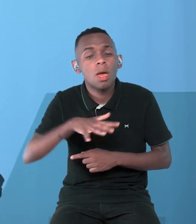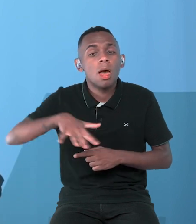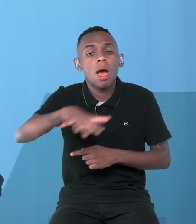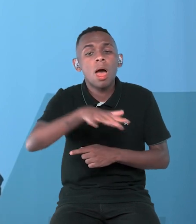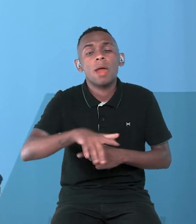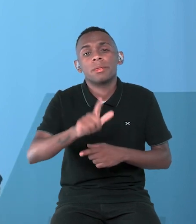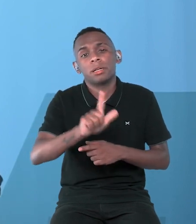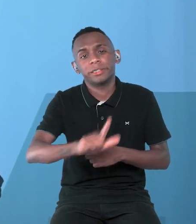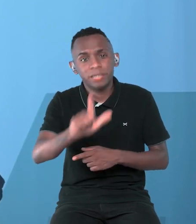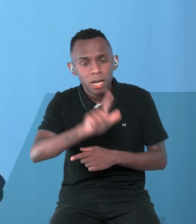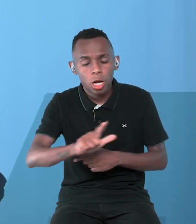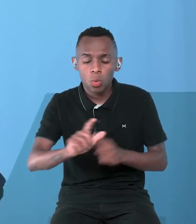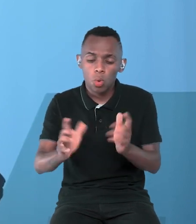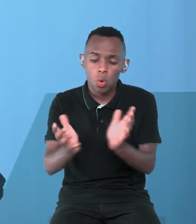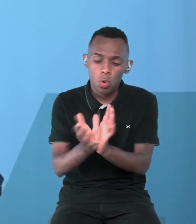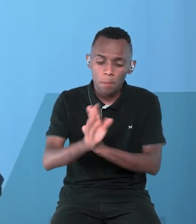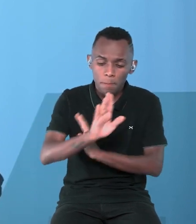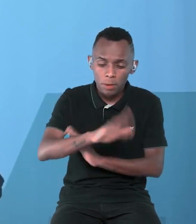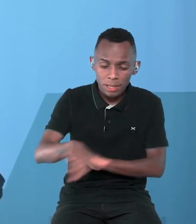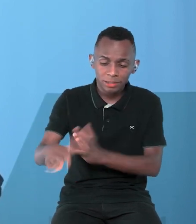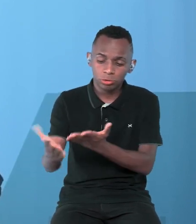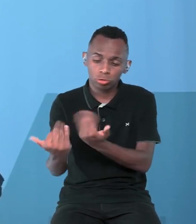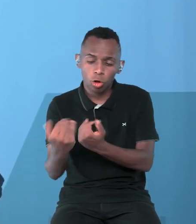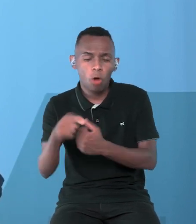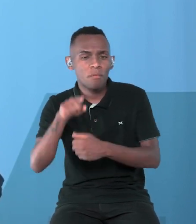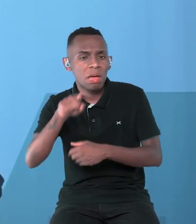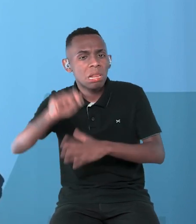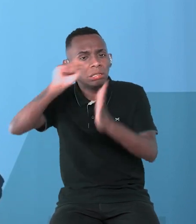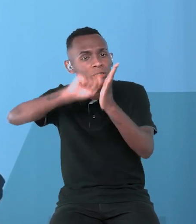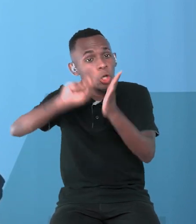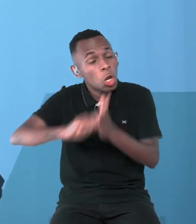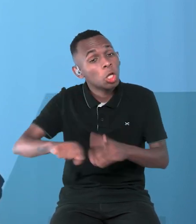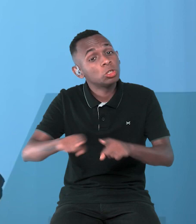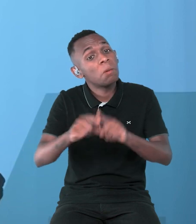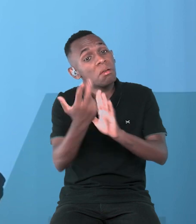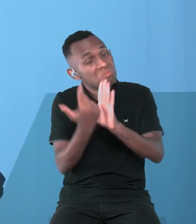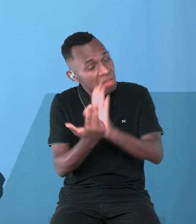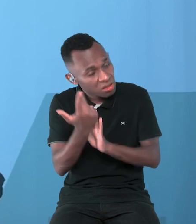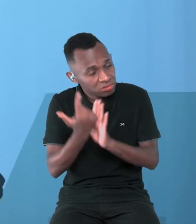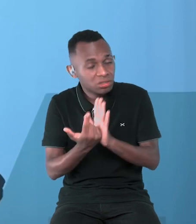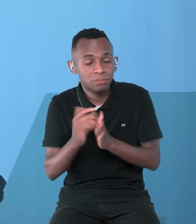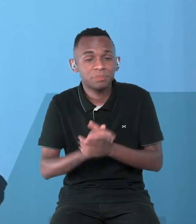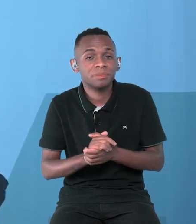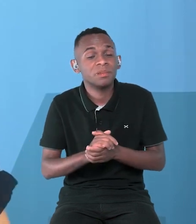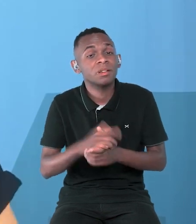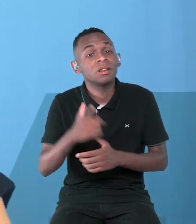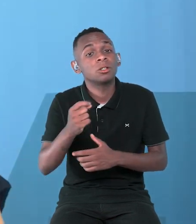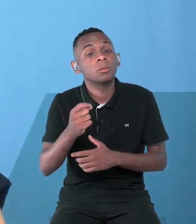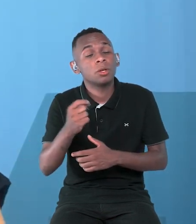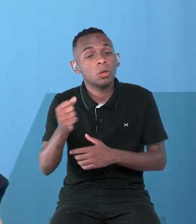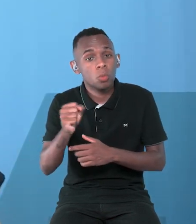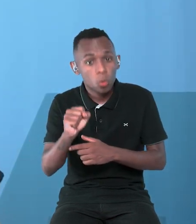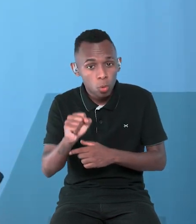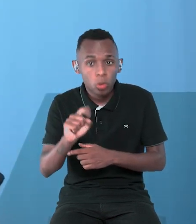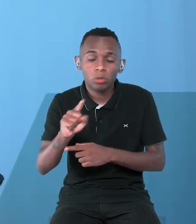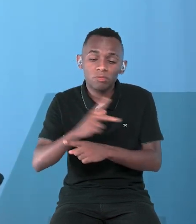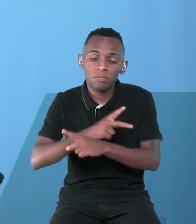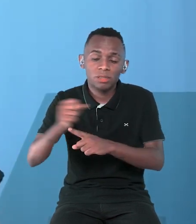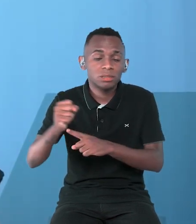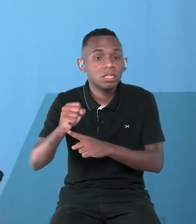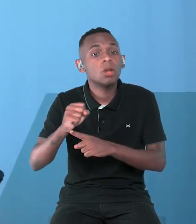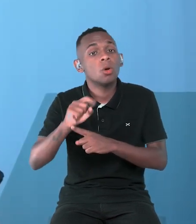literatura infanto-juvenil, onde atua como escritora e ilustradora. recebeu em 2008 o Prêmio